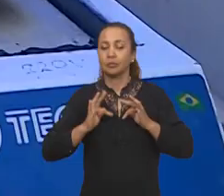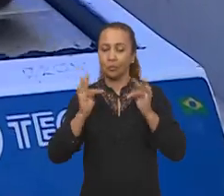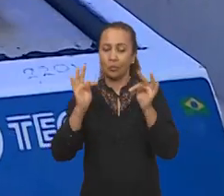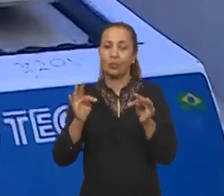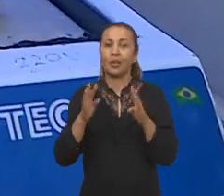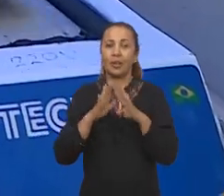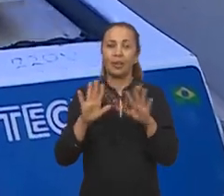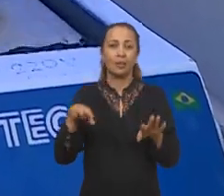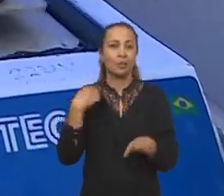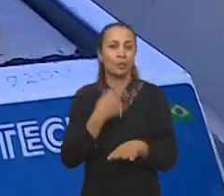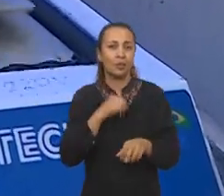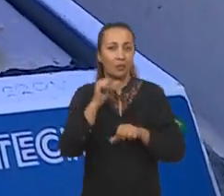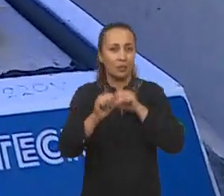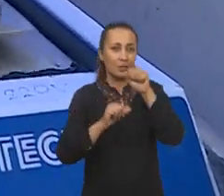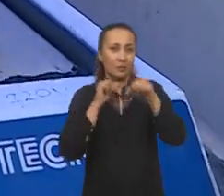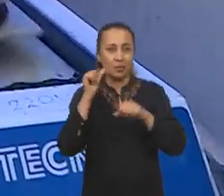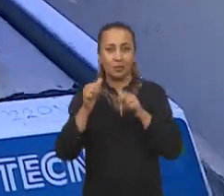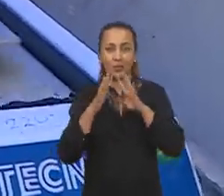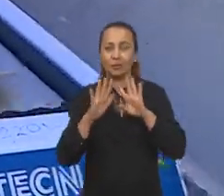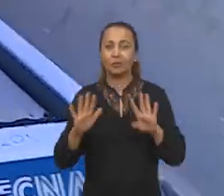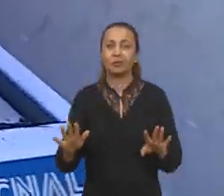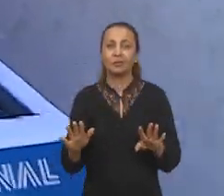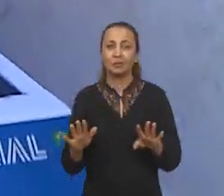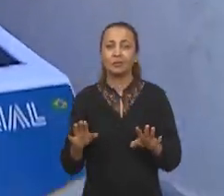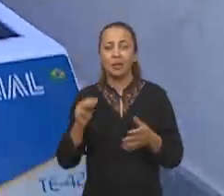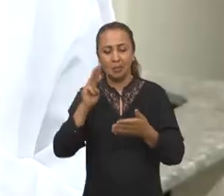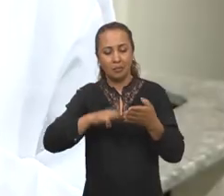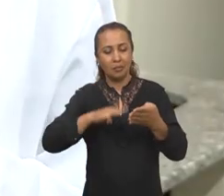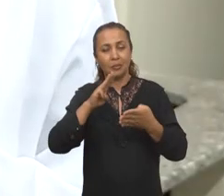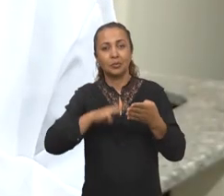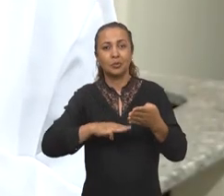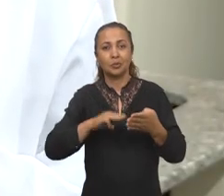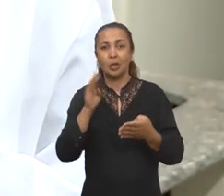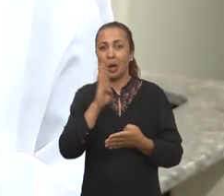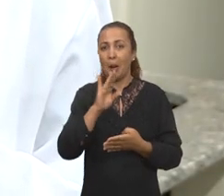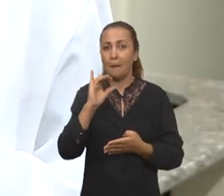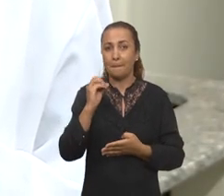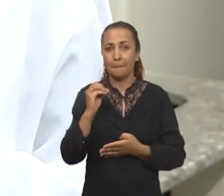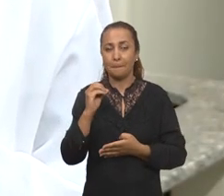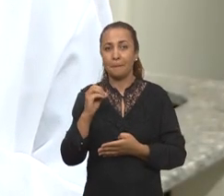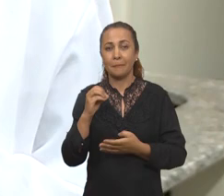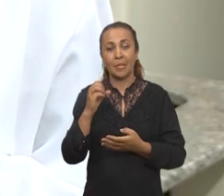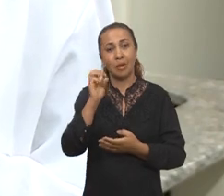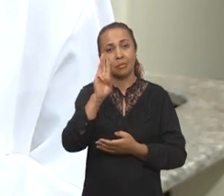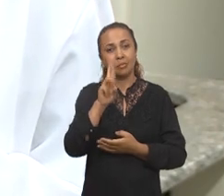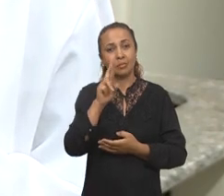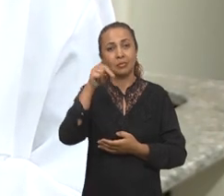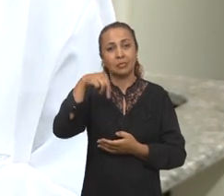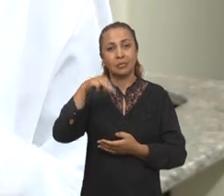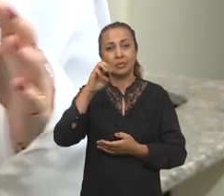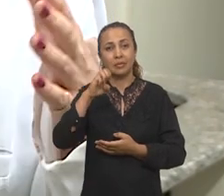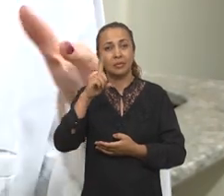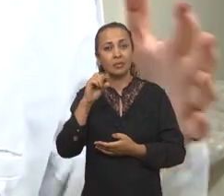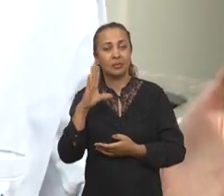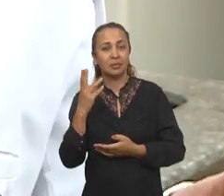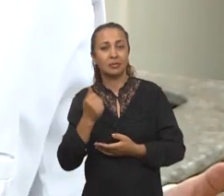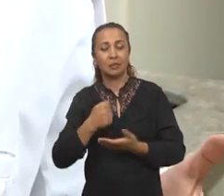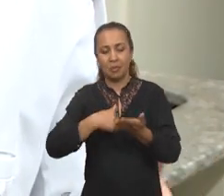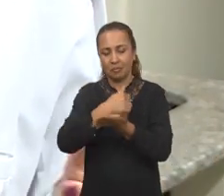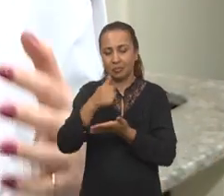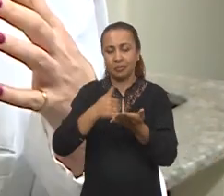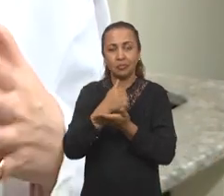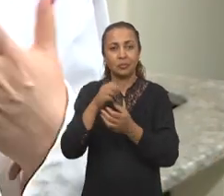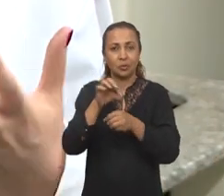e com isso a gente vem desenvolvendo então metodologias de biorremediação baseadas em